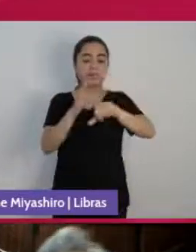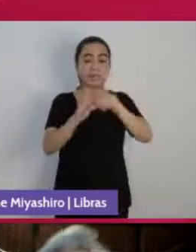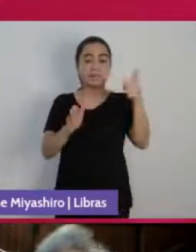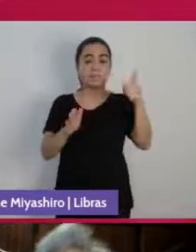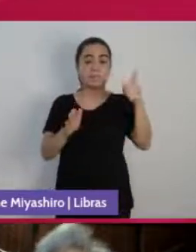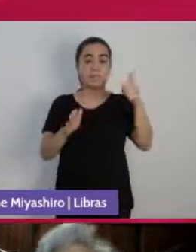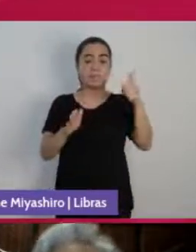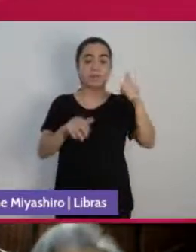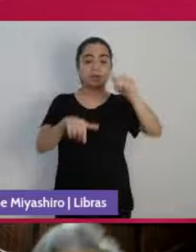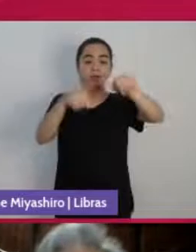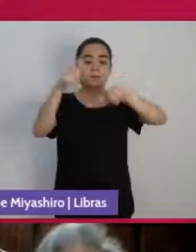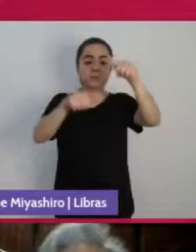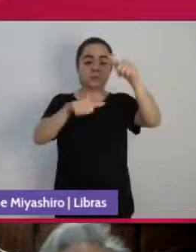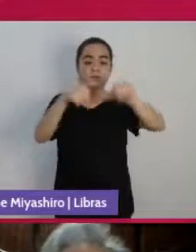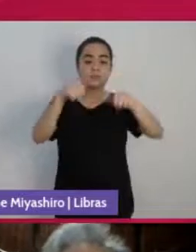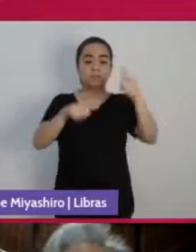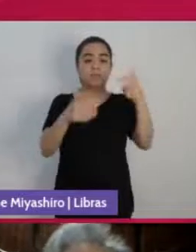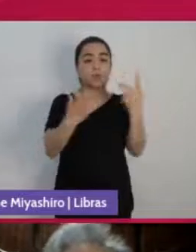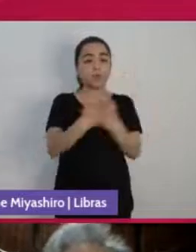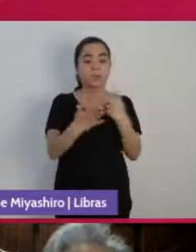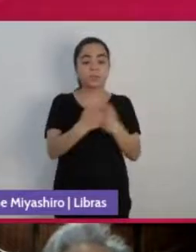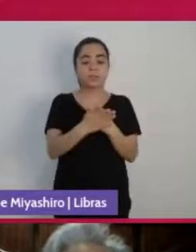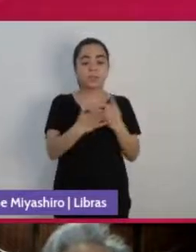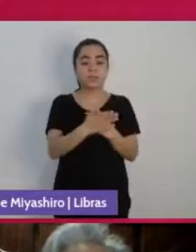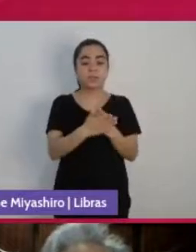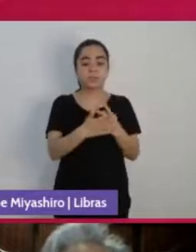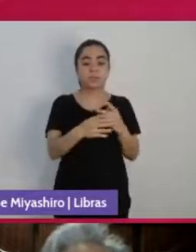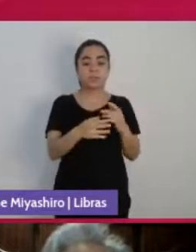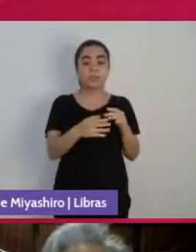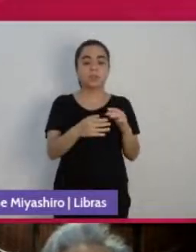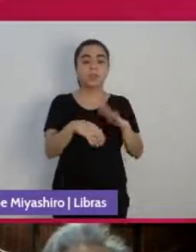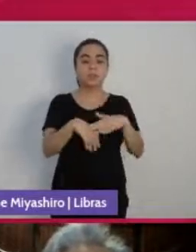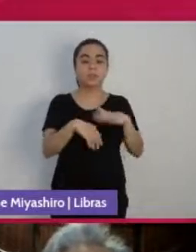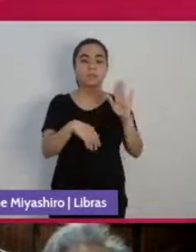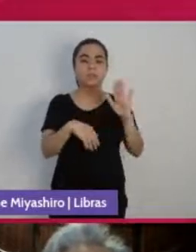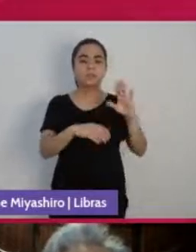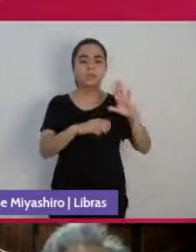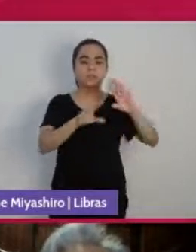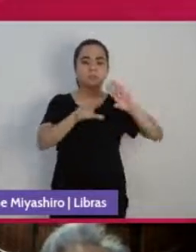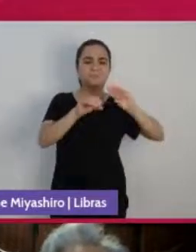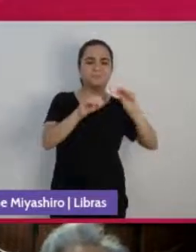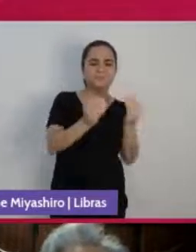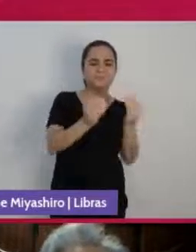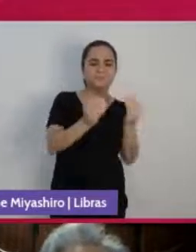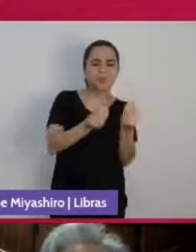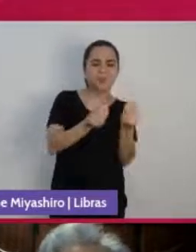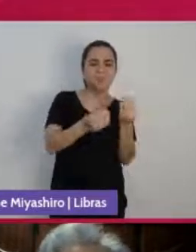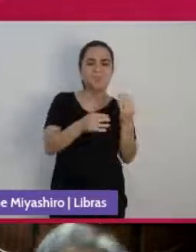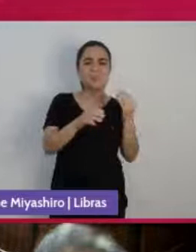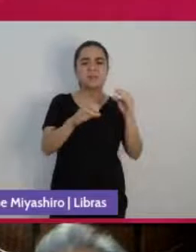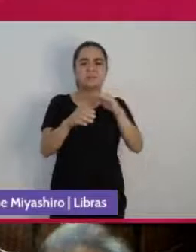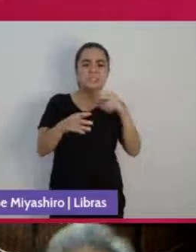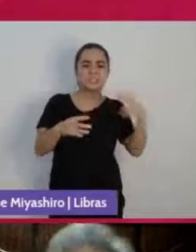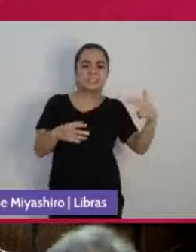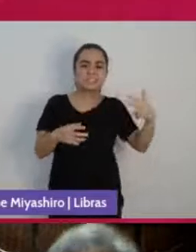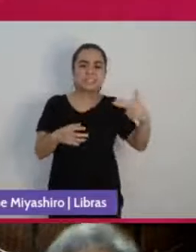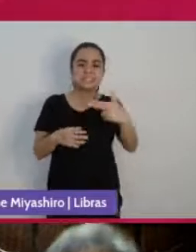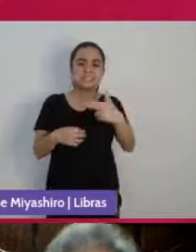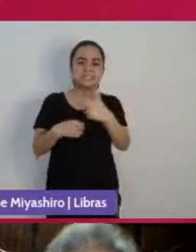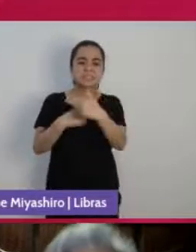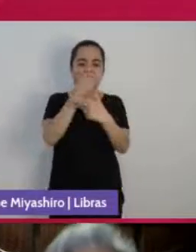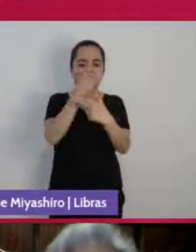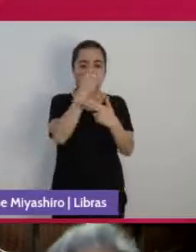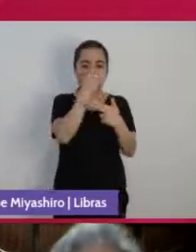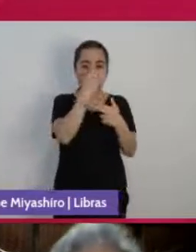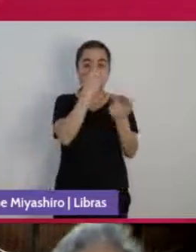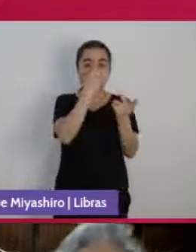da paciente, tá errado. E mais, ó, tem dobra, tá cortando aqui a região medial, não tá